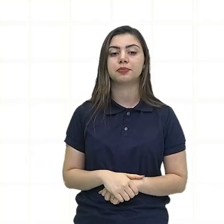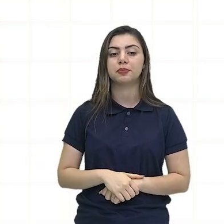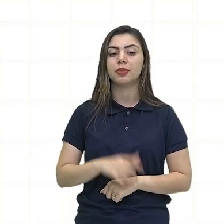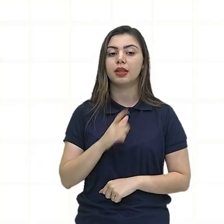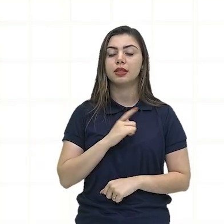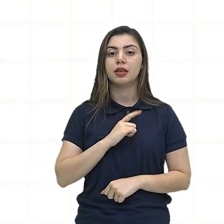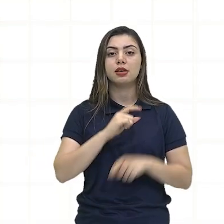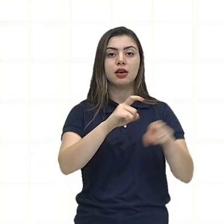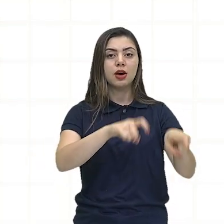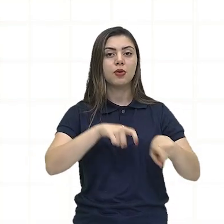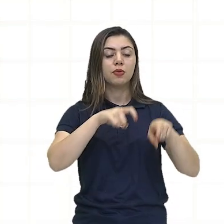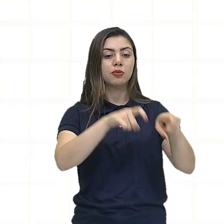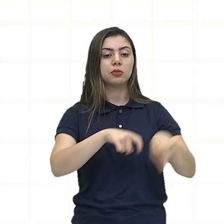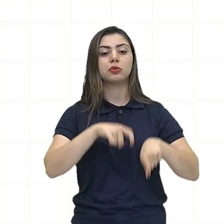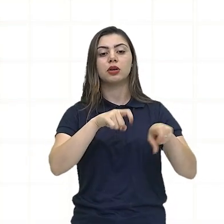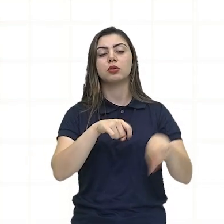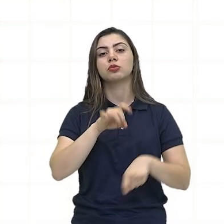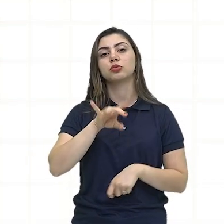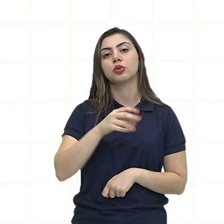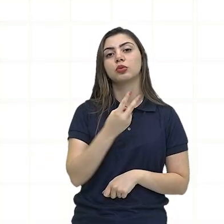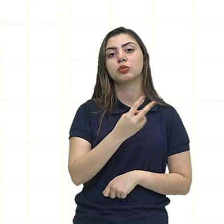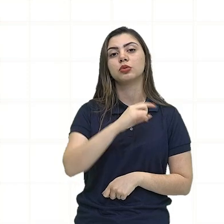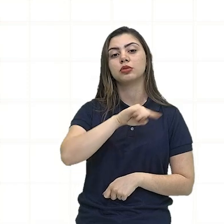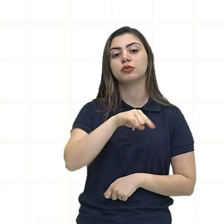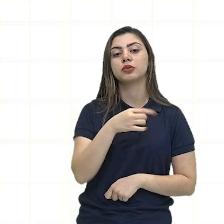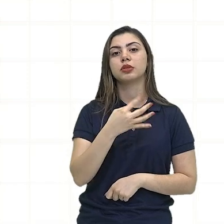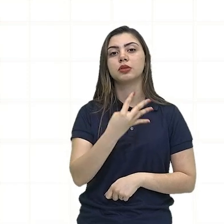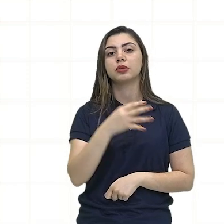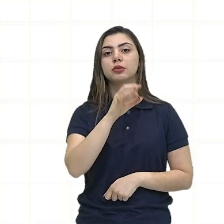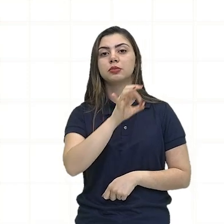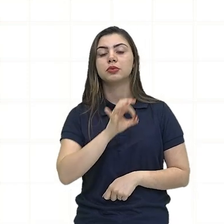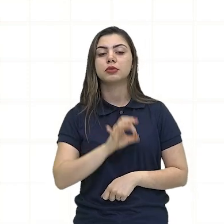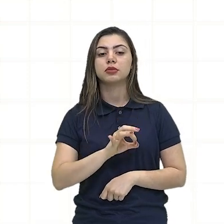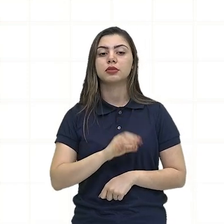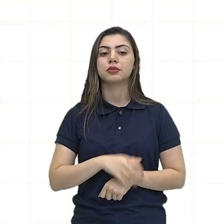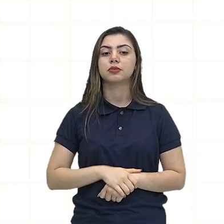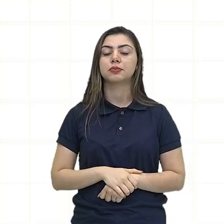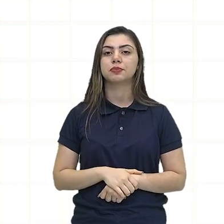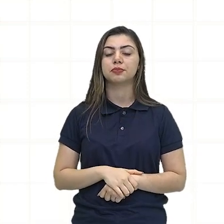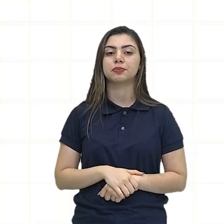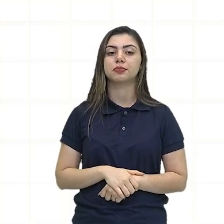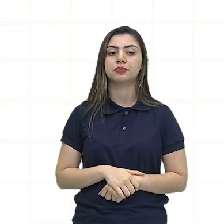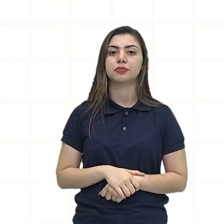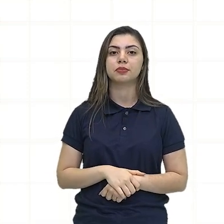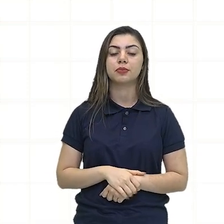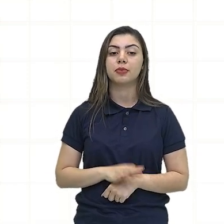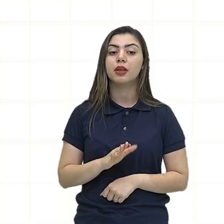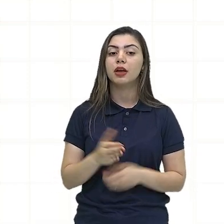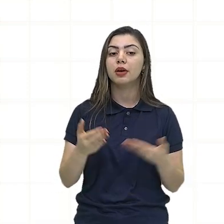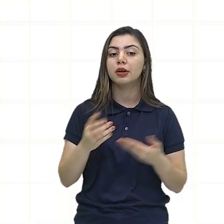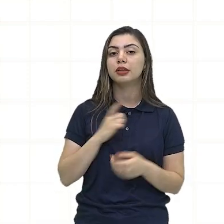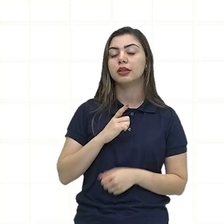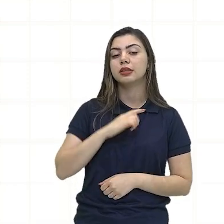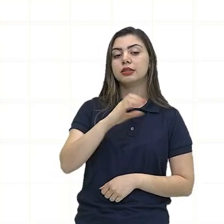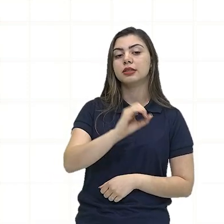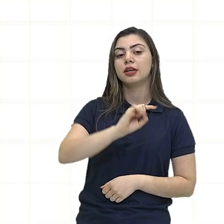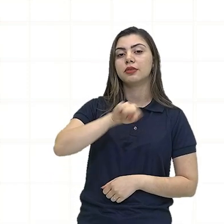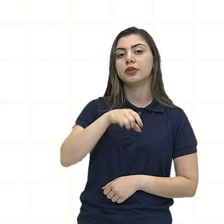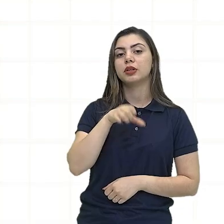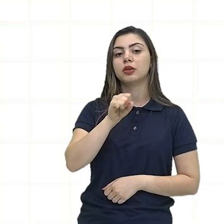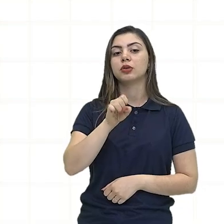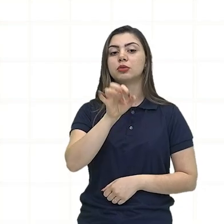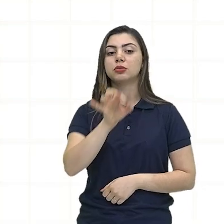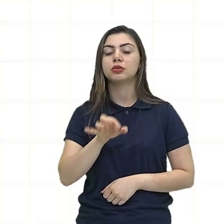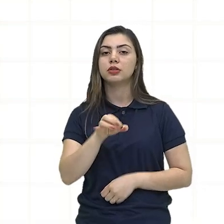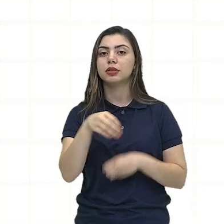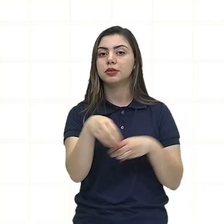abastecimento rural, apenas 2,4%, e temos aí, fechando esse gráfico, 0,8%